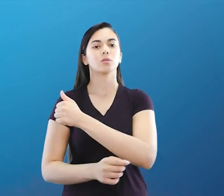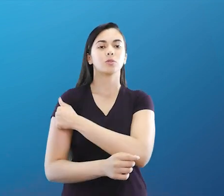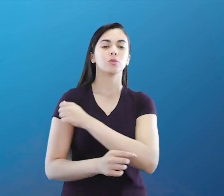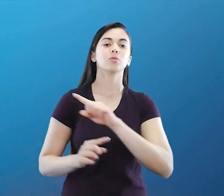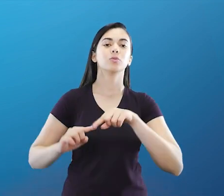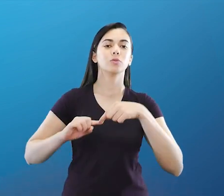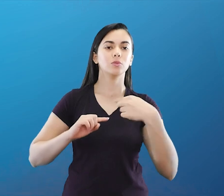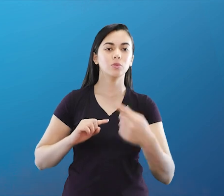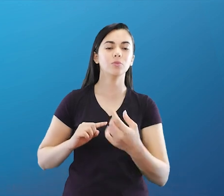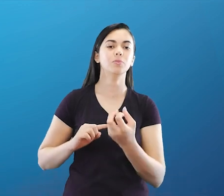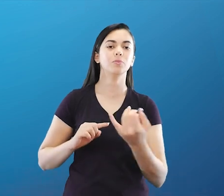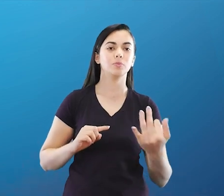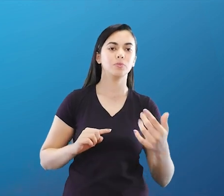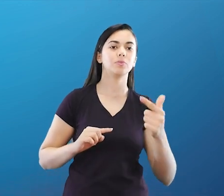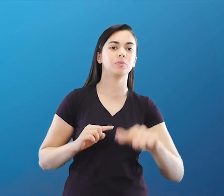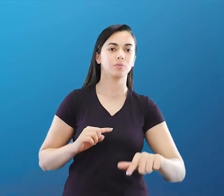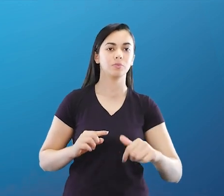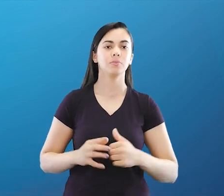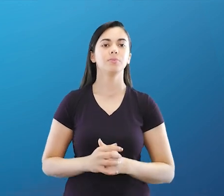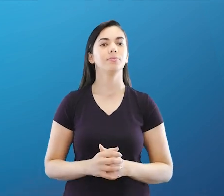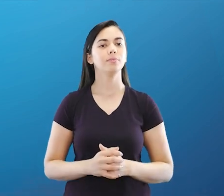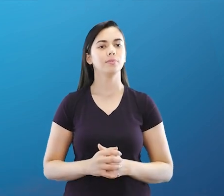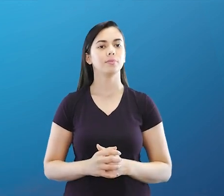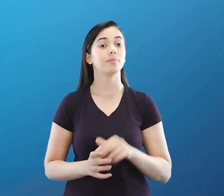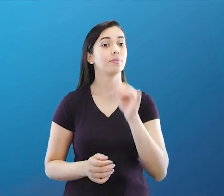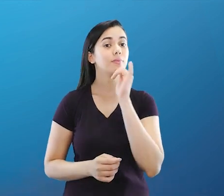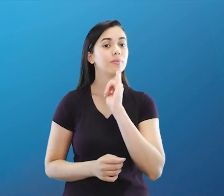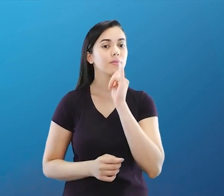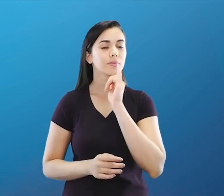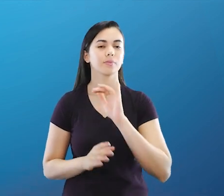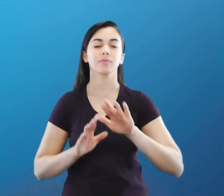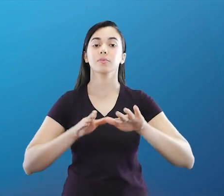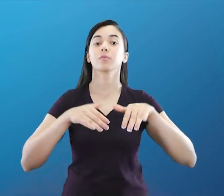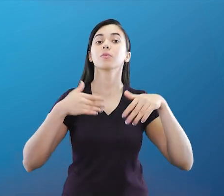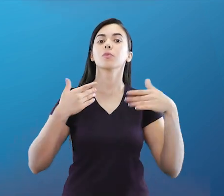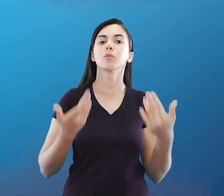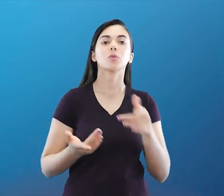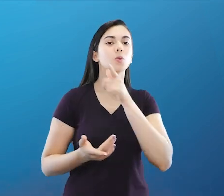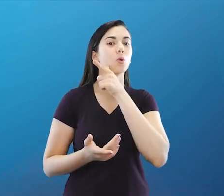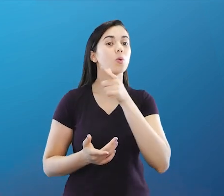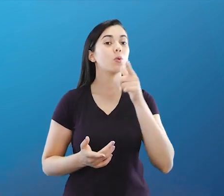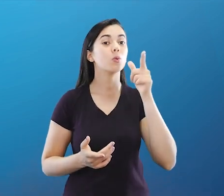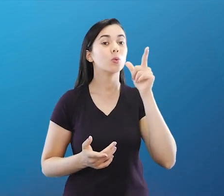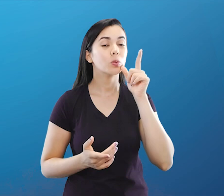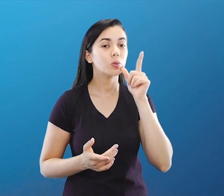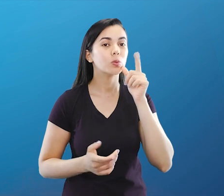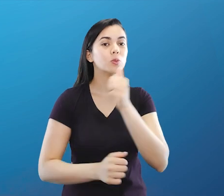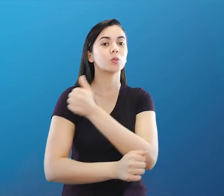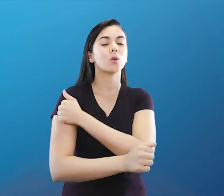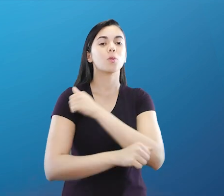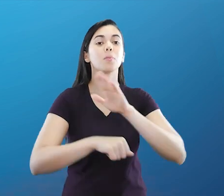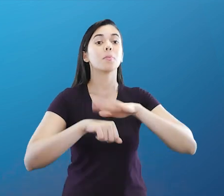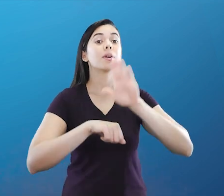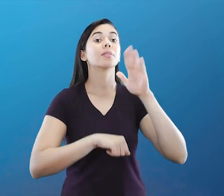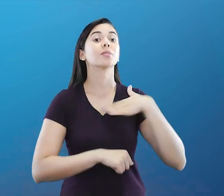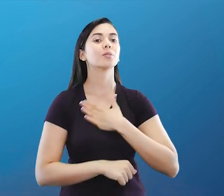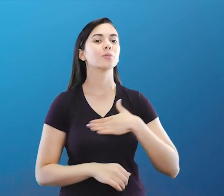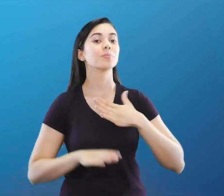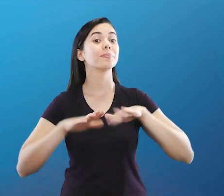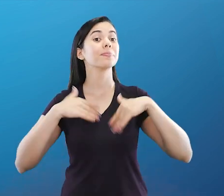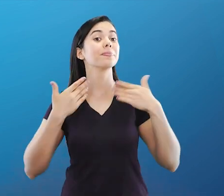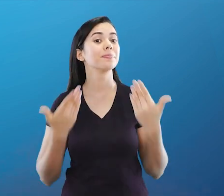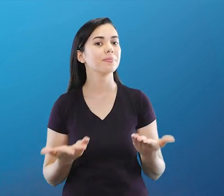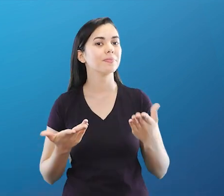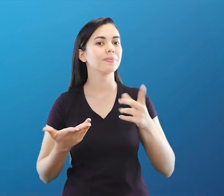ele realiza uma contagem. Por exemplo, qual é o lanche preferido pelos alunos?